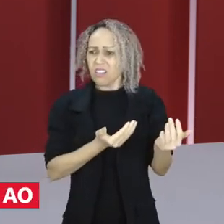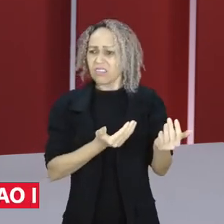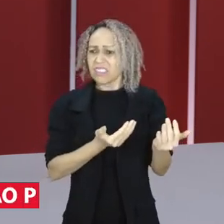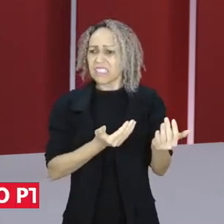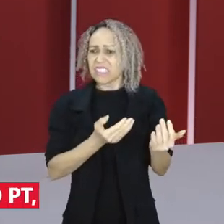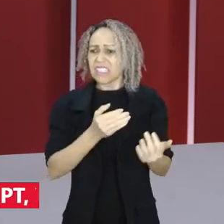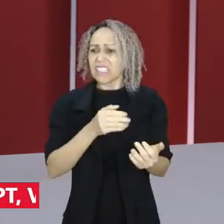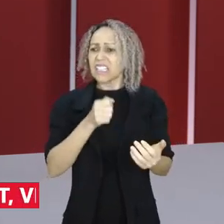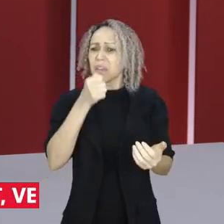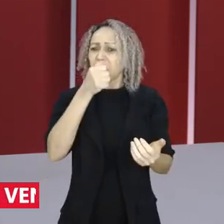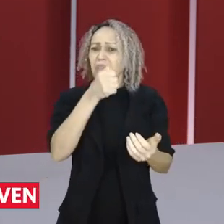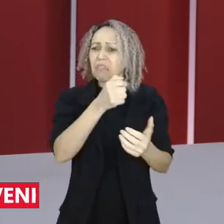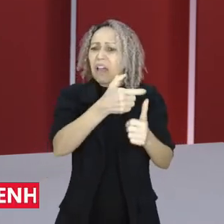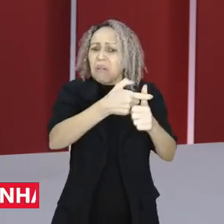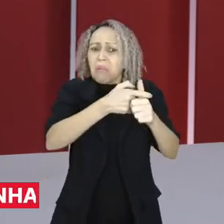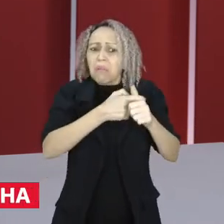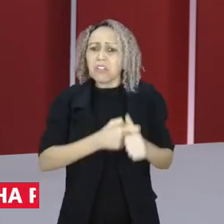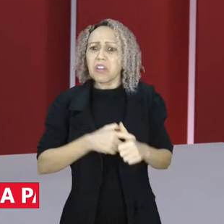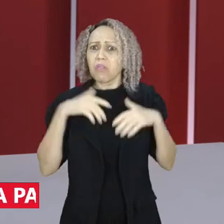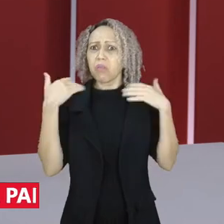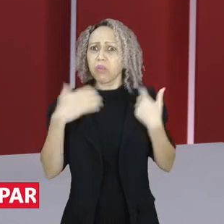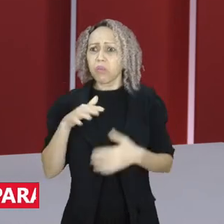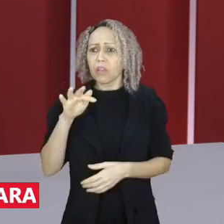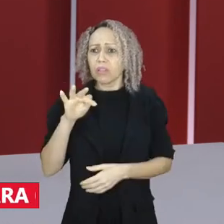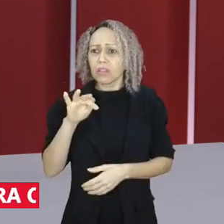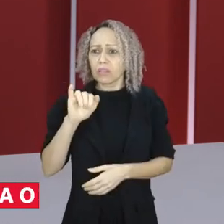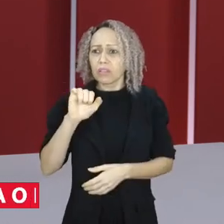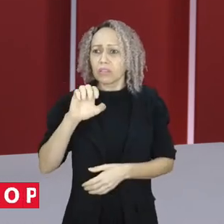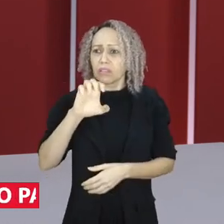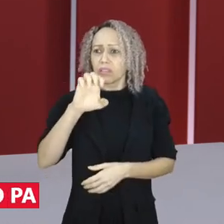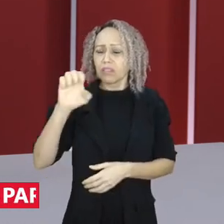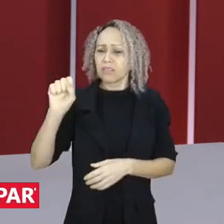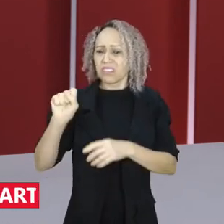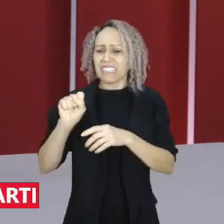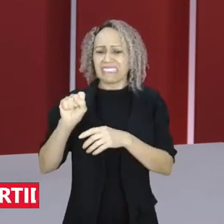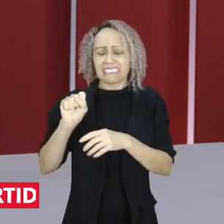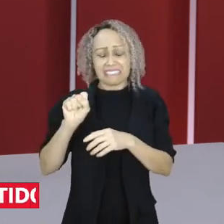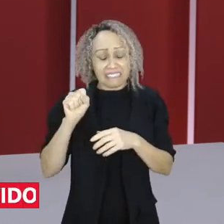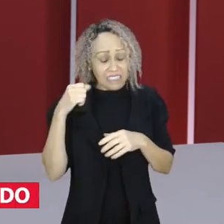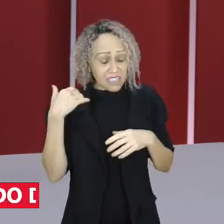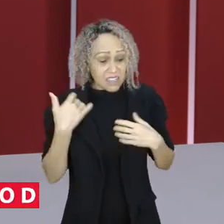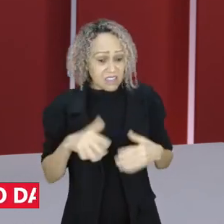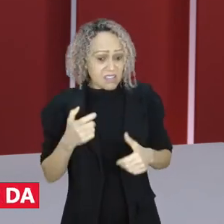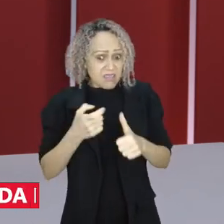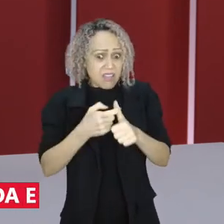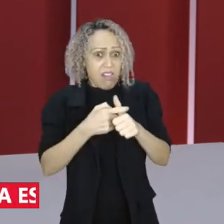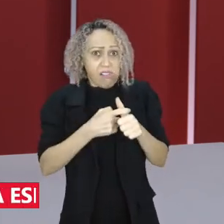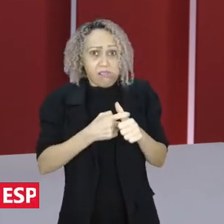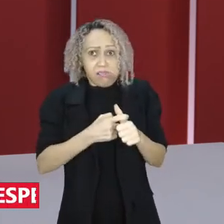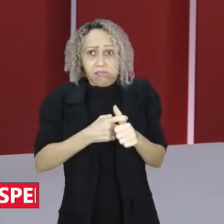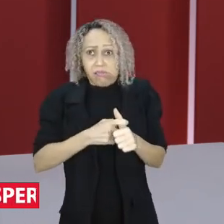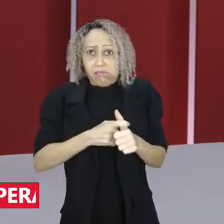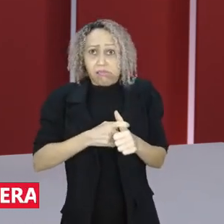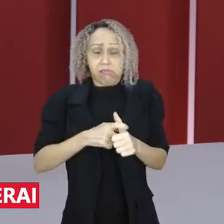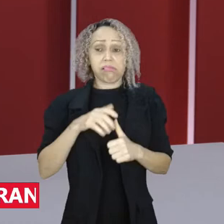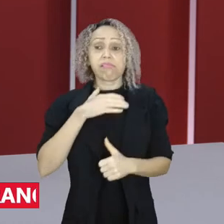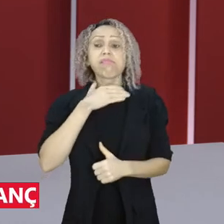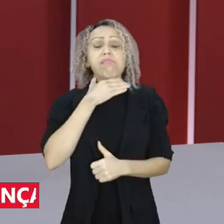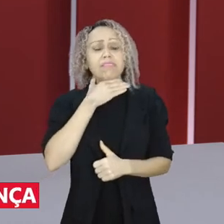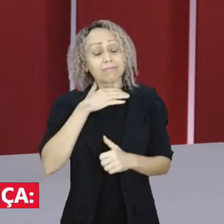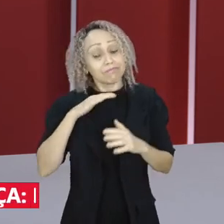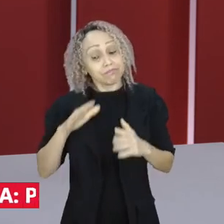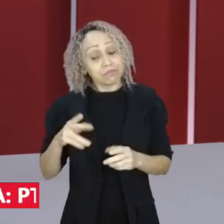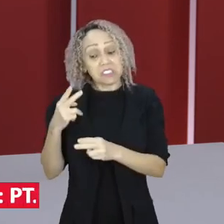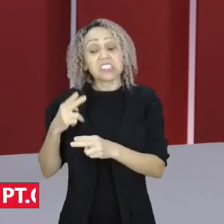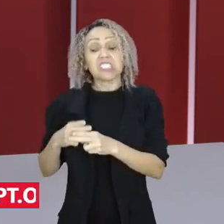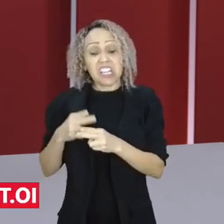cresce né e a Caixa Econômica Federal só cobra implacavelmente né com o Serasa e outros órgãos